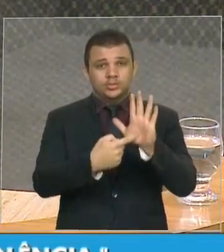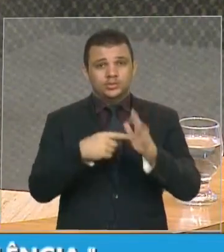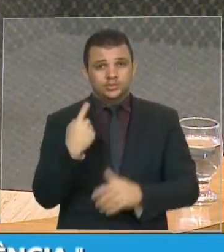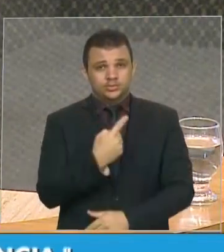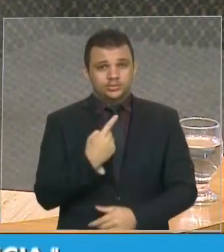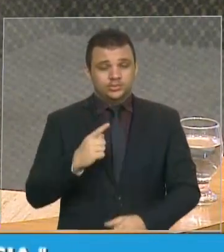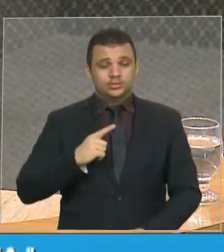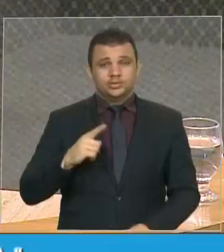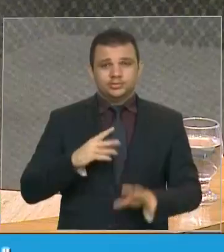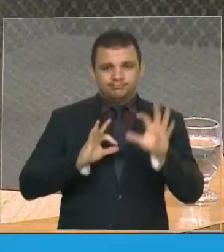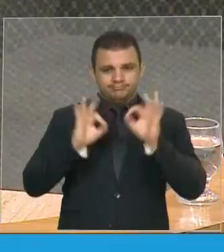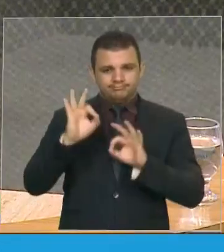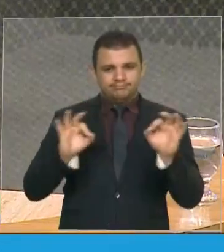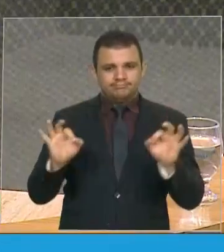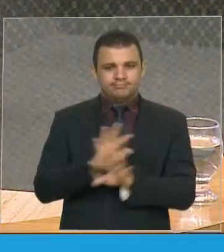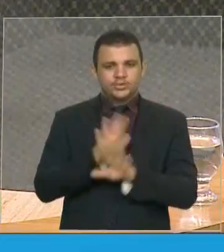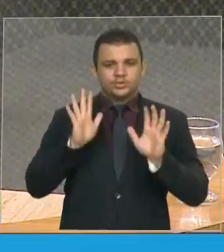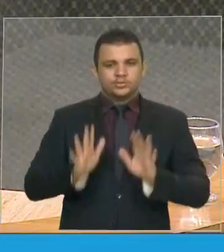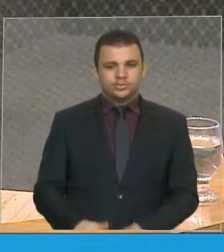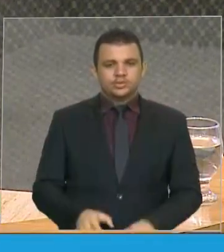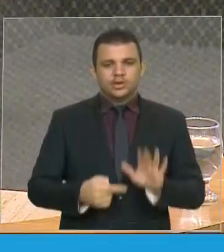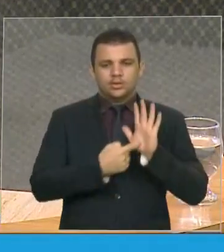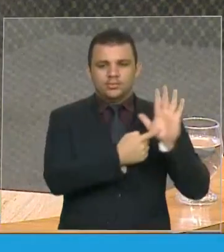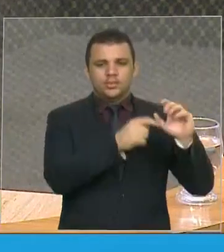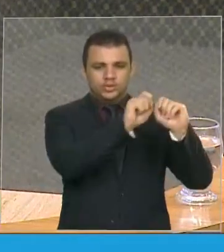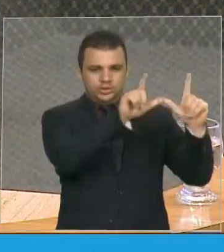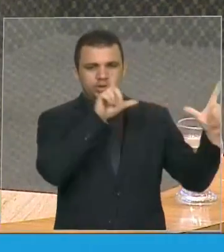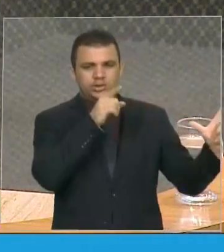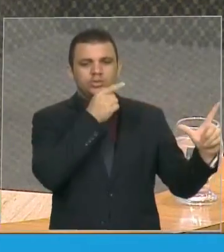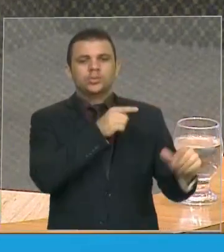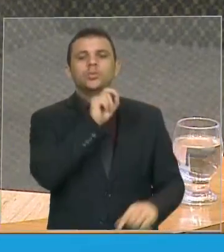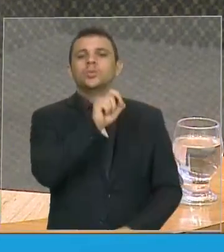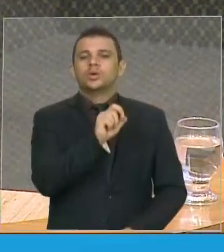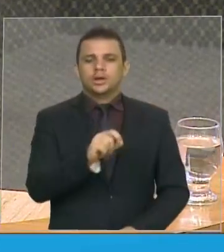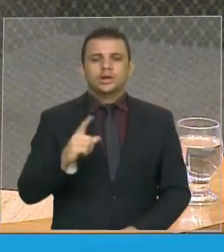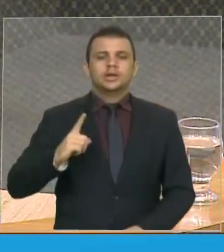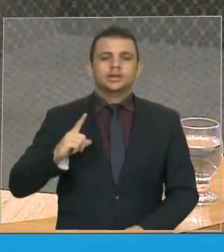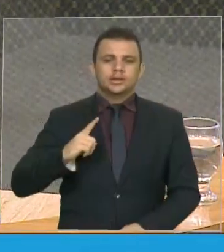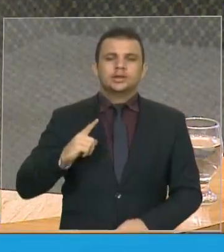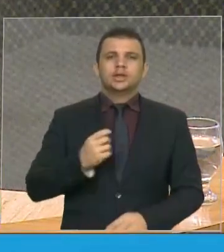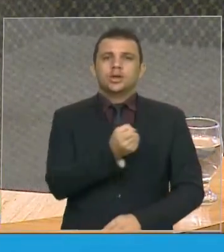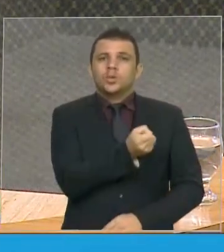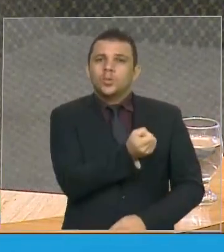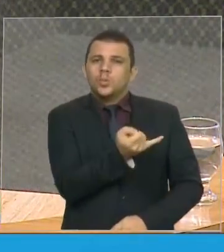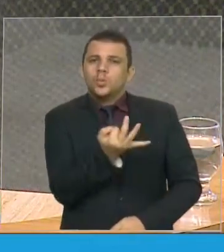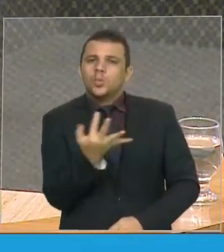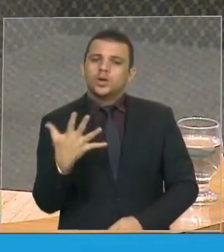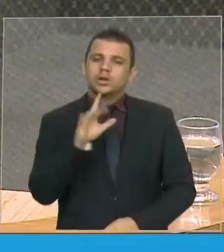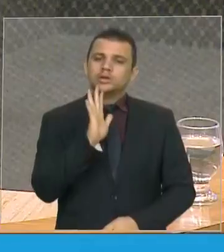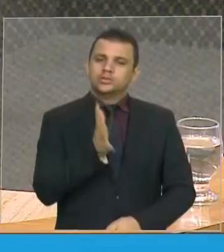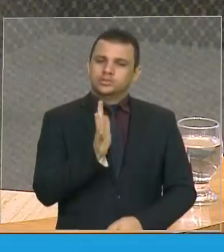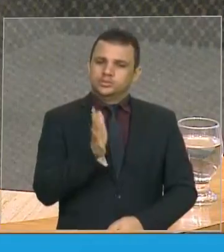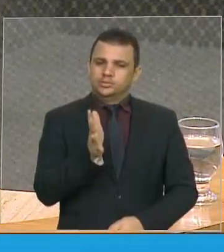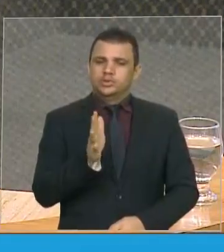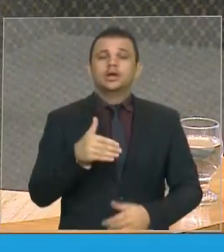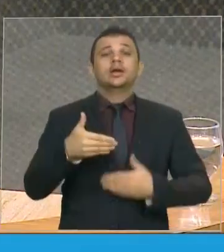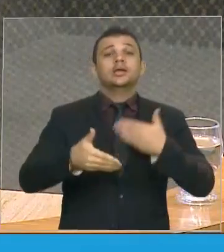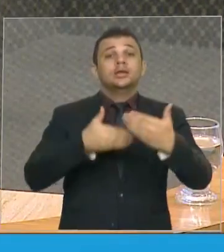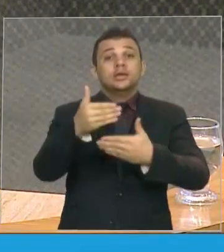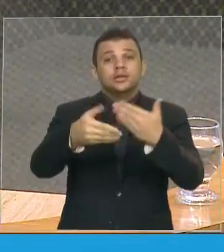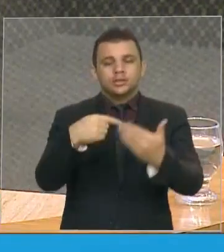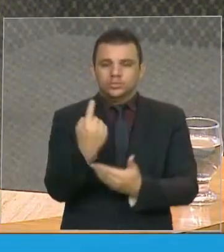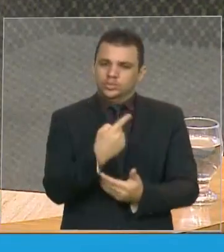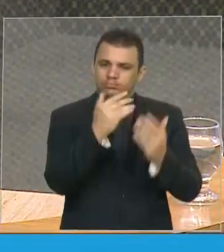já pronto, esses são dados quantitativos e não qualitativos, que o qualitativo, quem vai dar